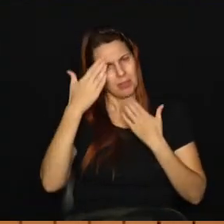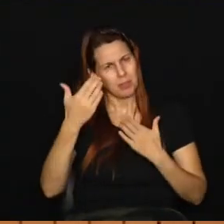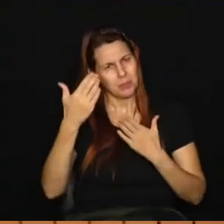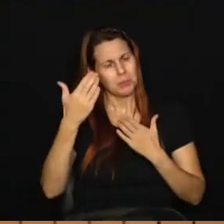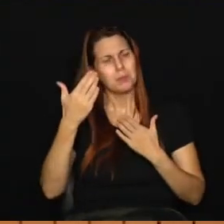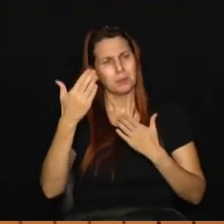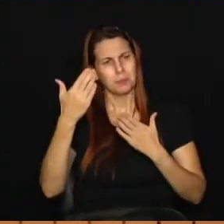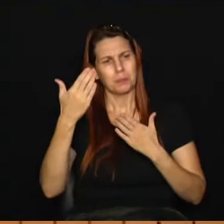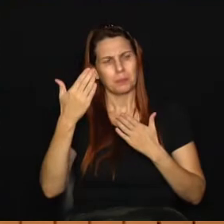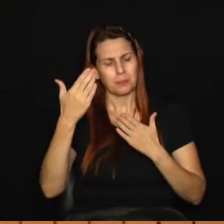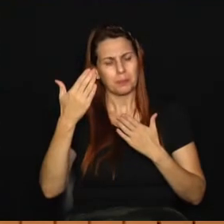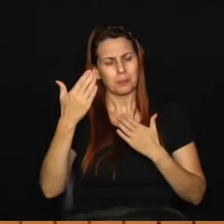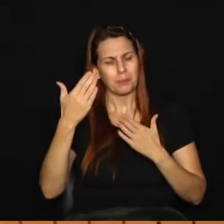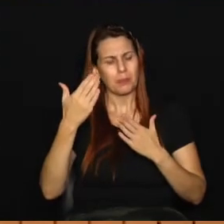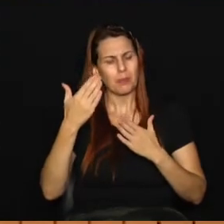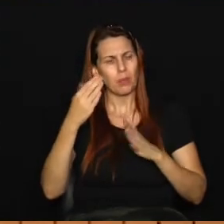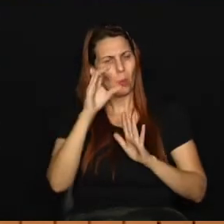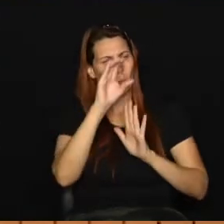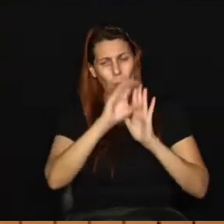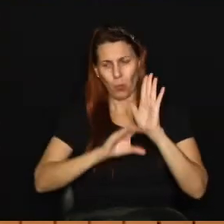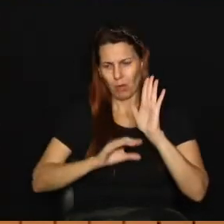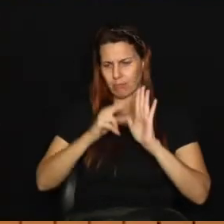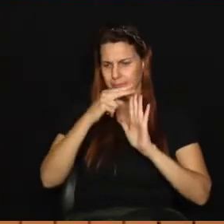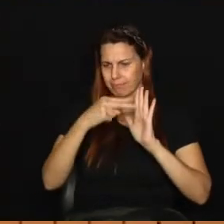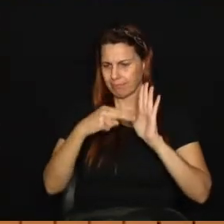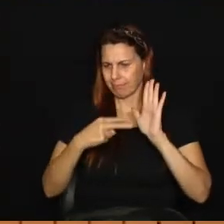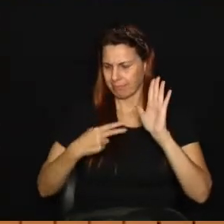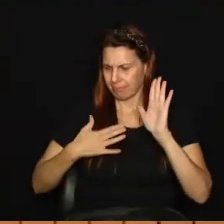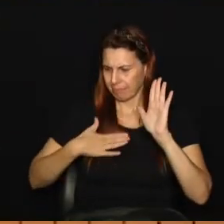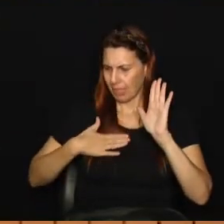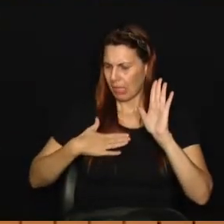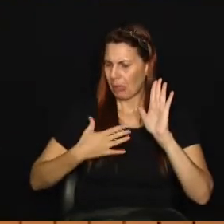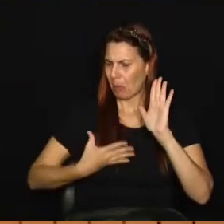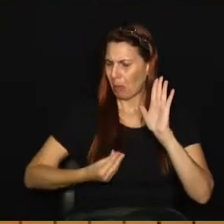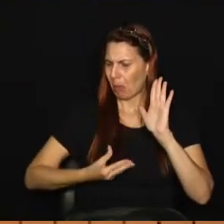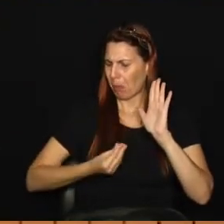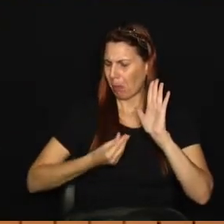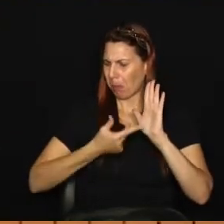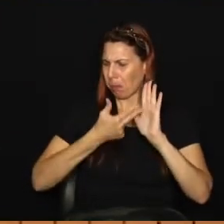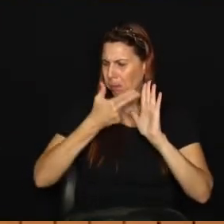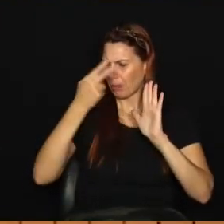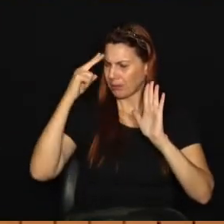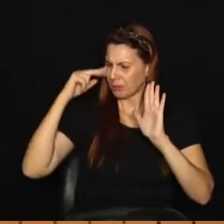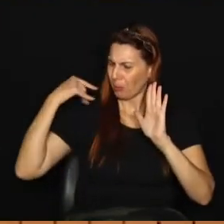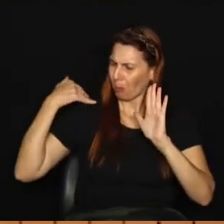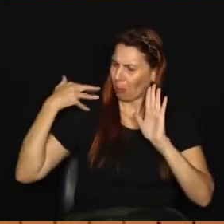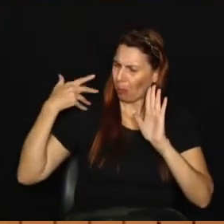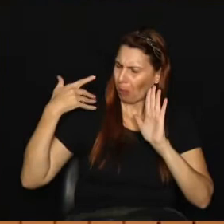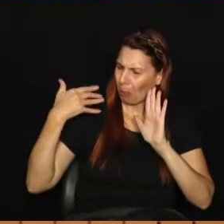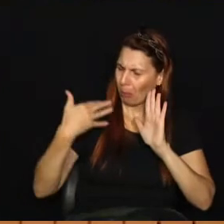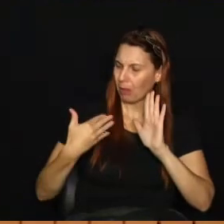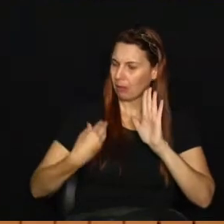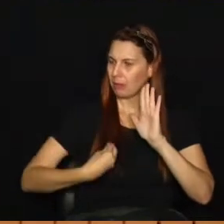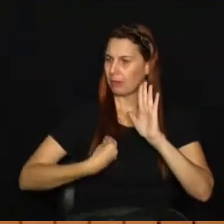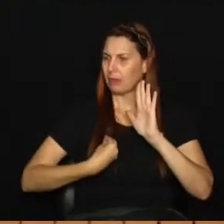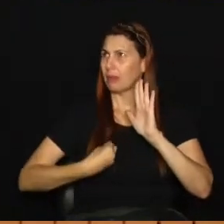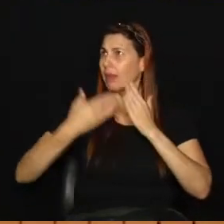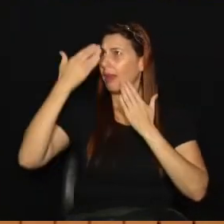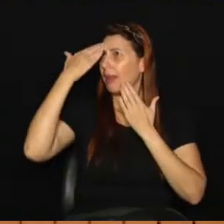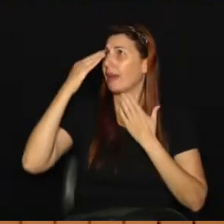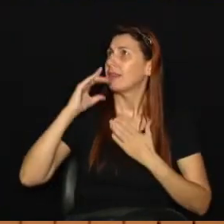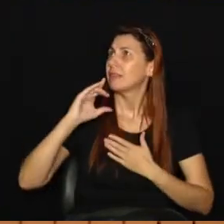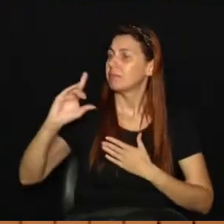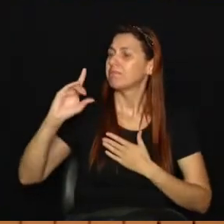diante da leitura do currículo, quanta coisa da minha vida, dinâmica, graças a Deus,